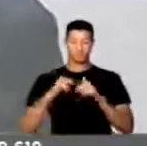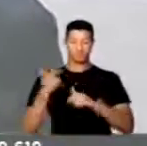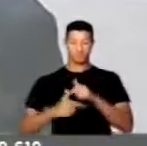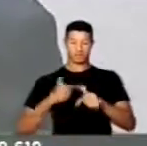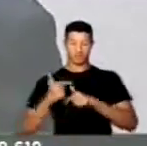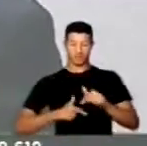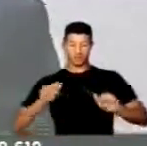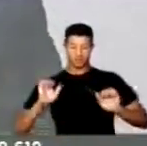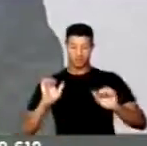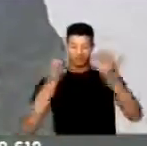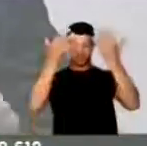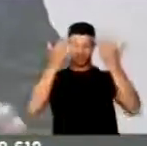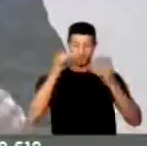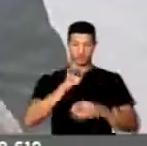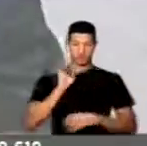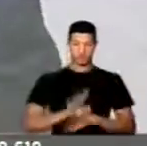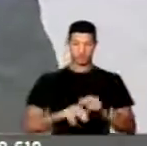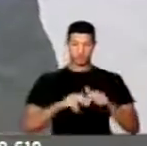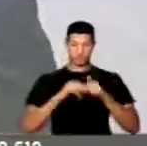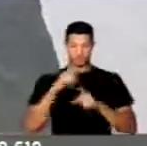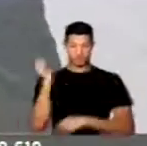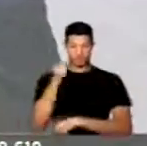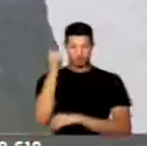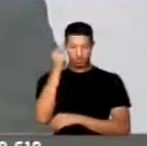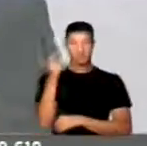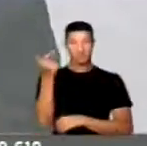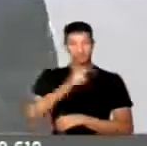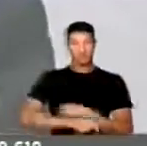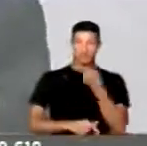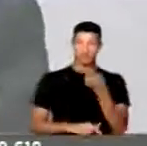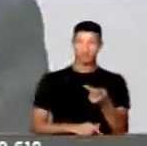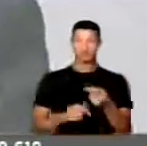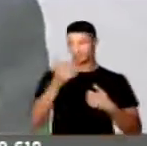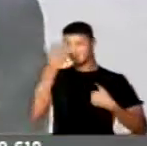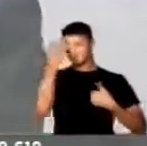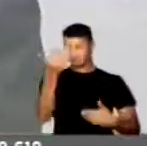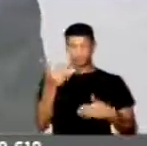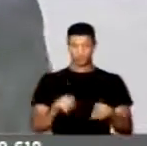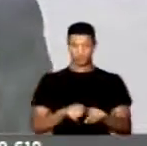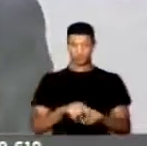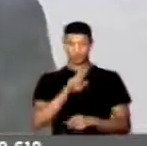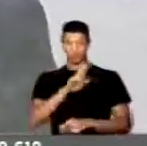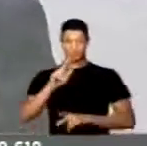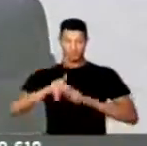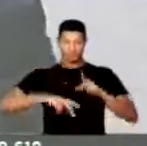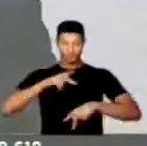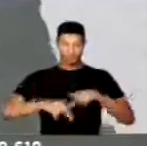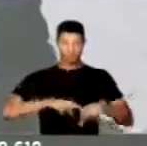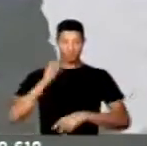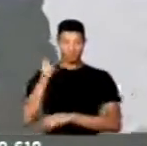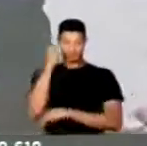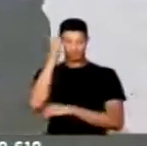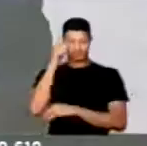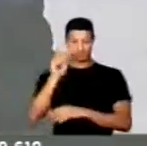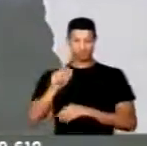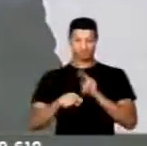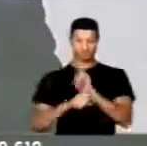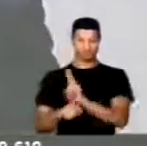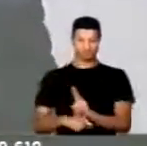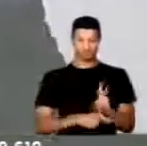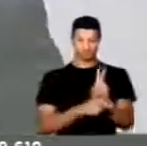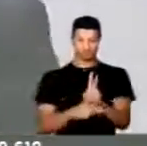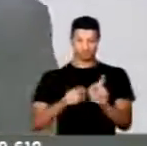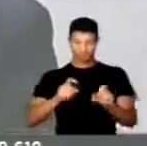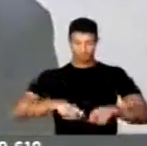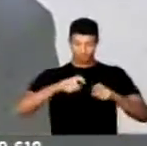que aqui realiza, não só pelos gaúchos, volto a repetir. Agradeço em nome do povo capixaba, que toda defesa